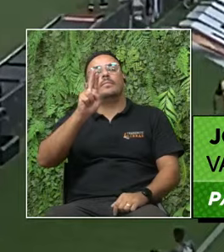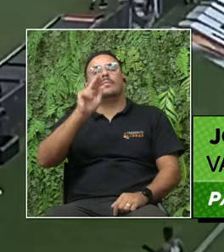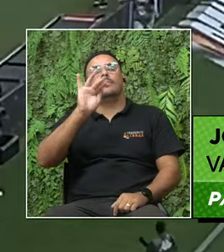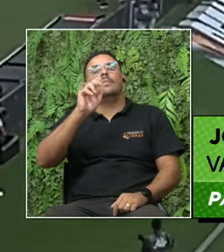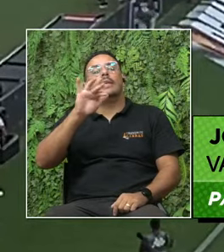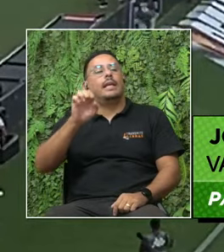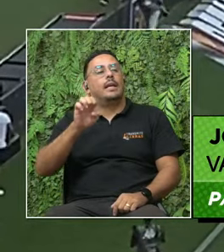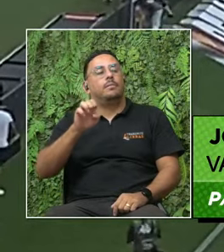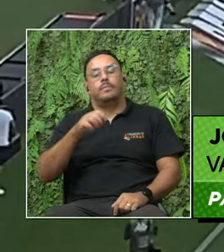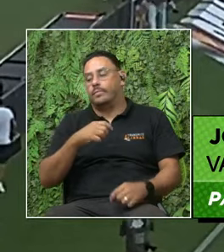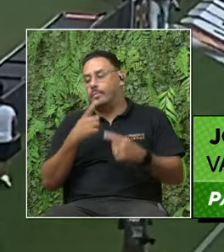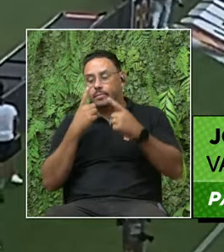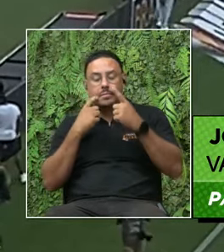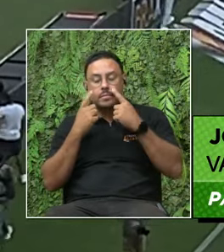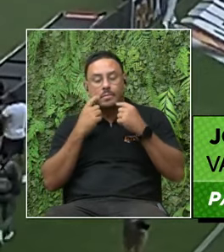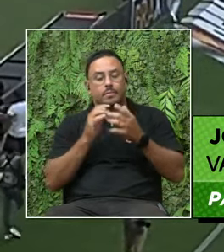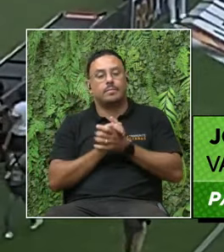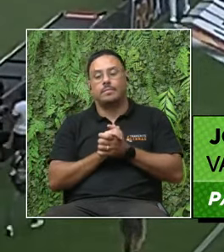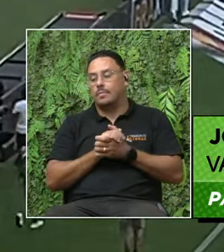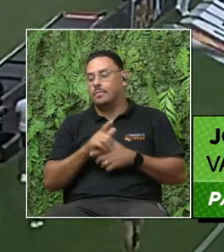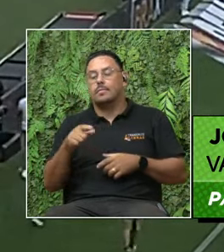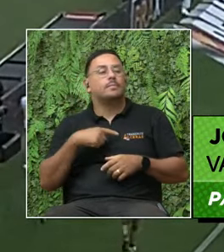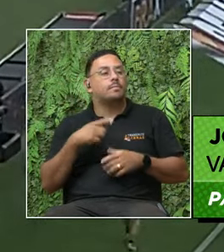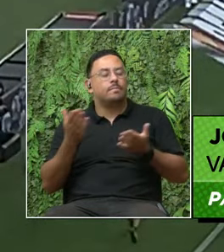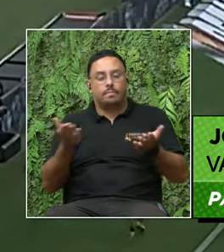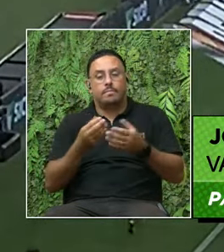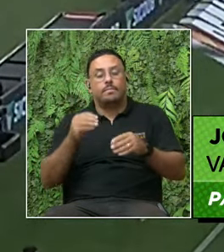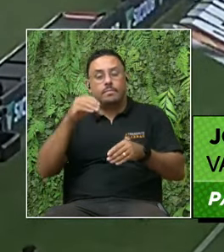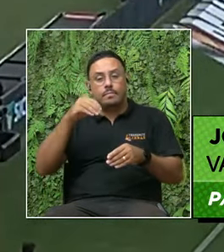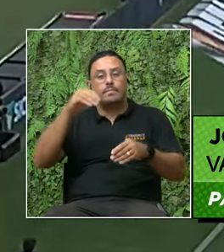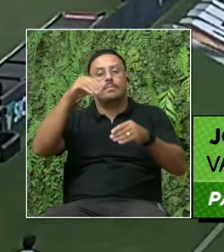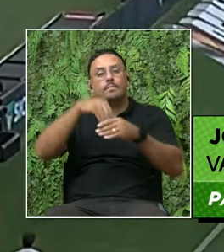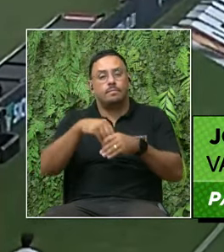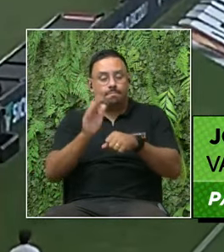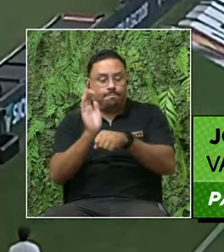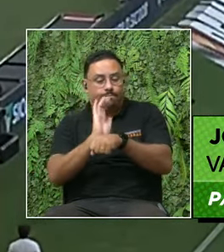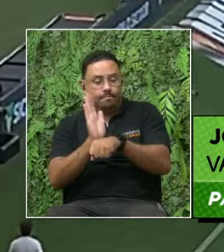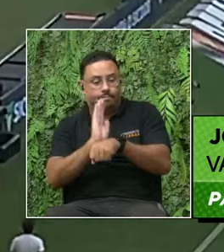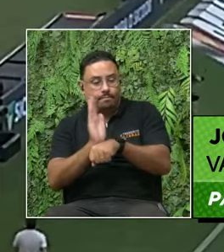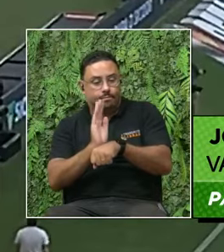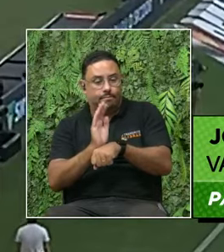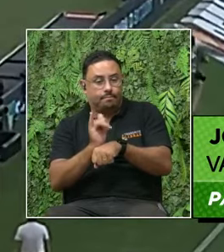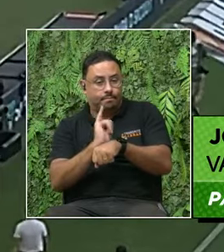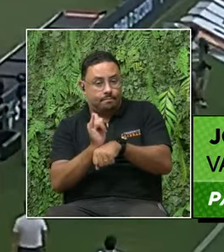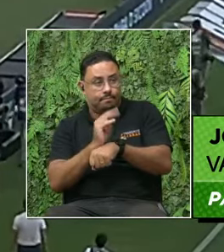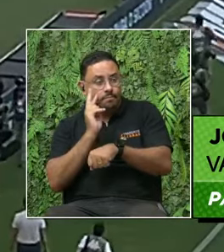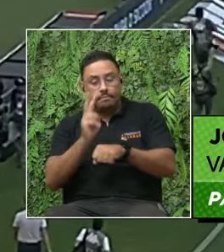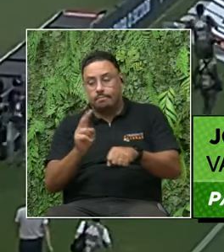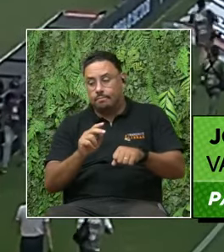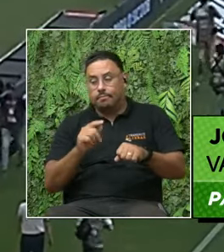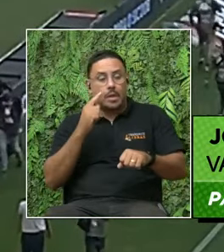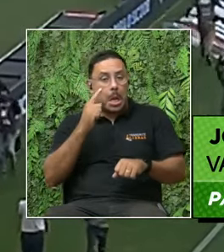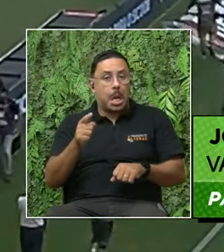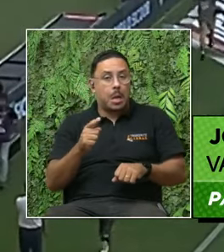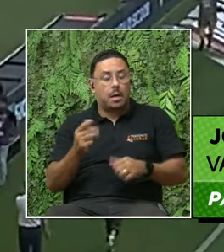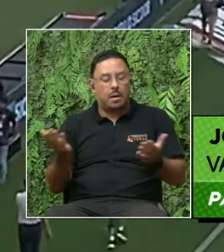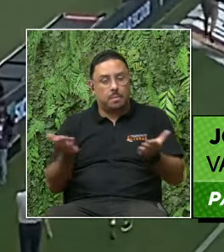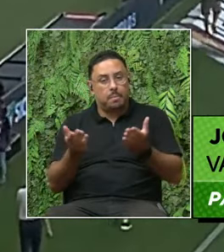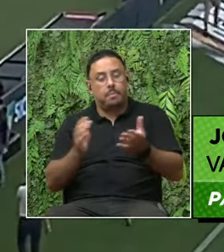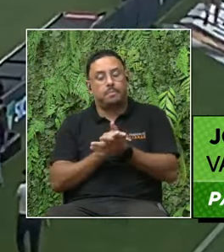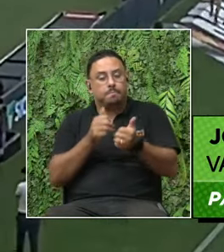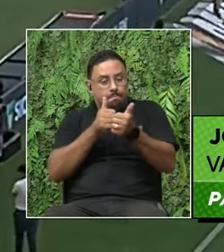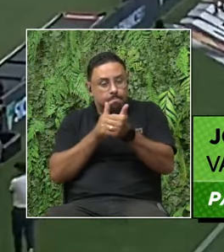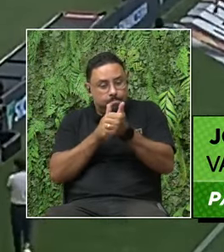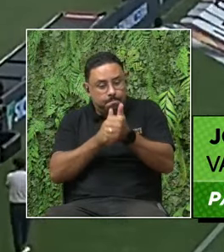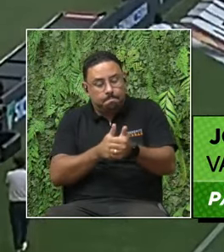lágrimas aqui meu Deus e você que tá nas nossas plataformas de vídeo Estamos vendo imagens ao vivo dessa cena vamos